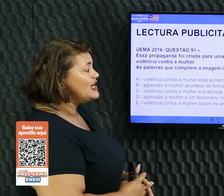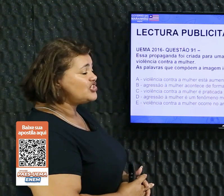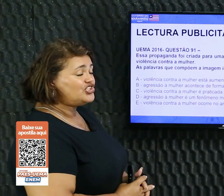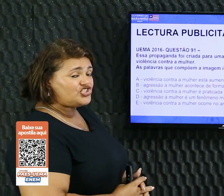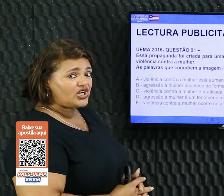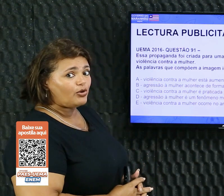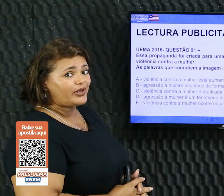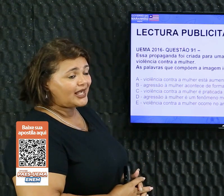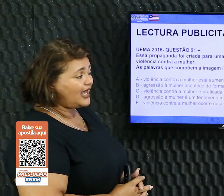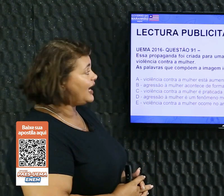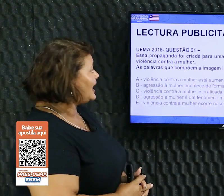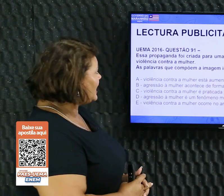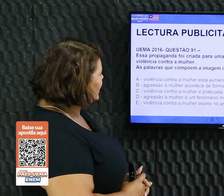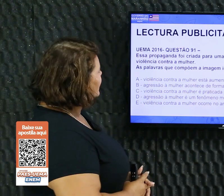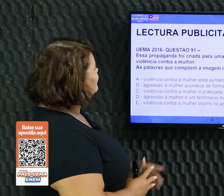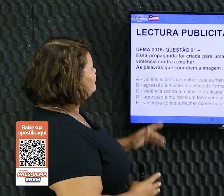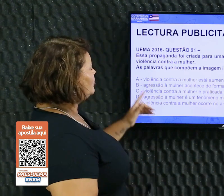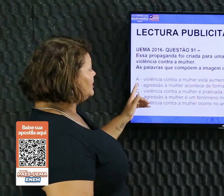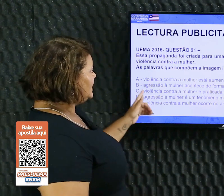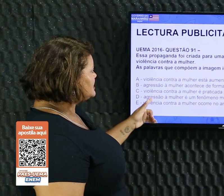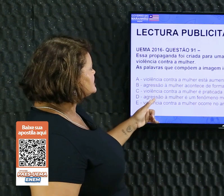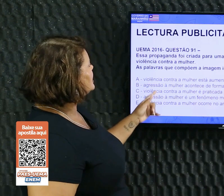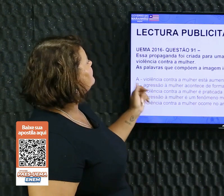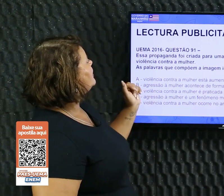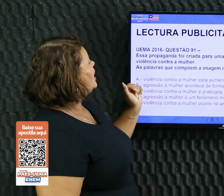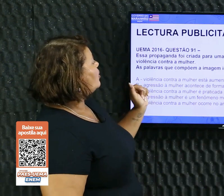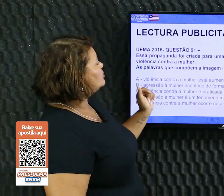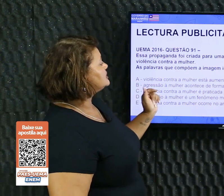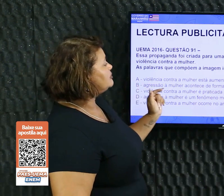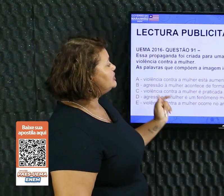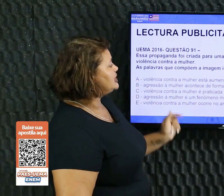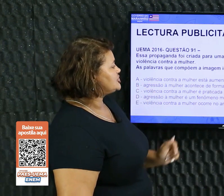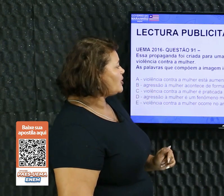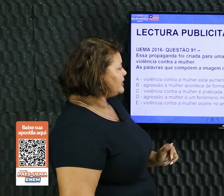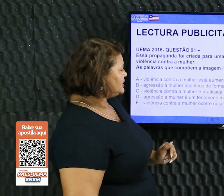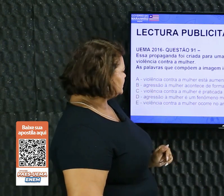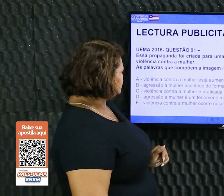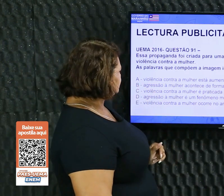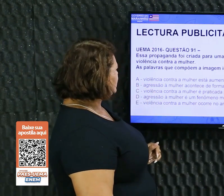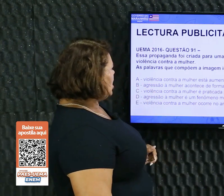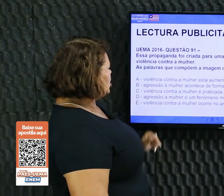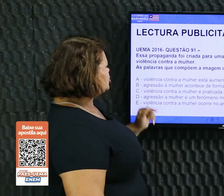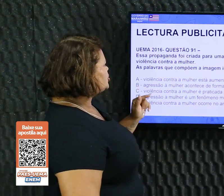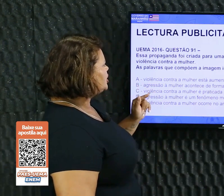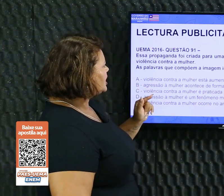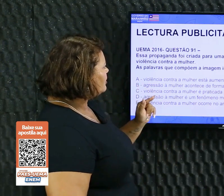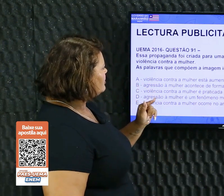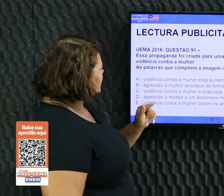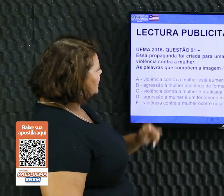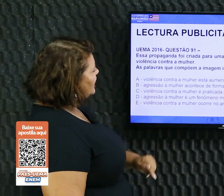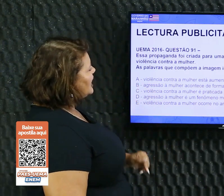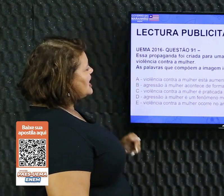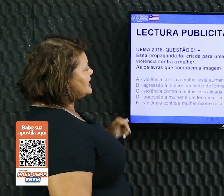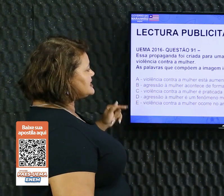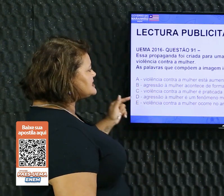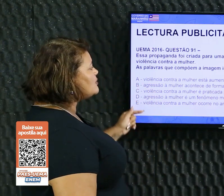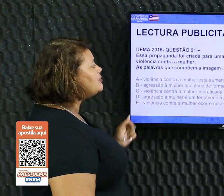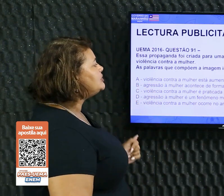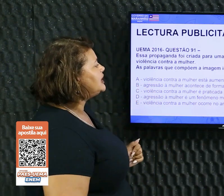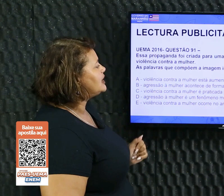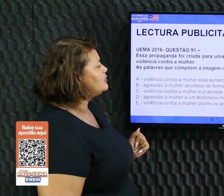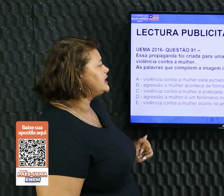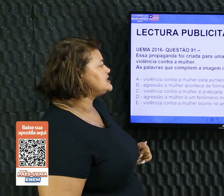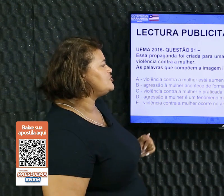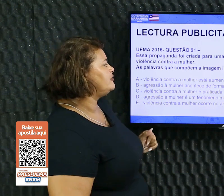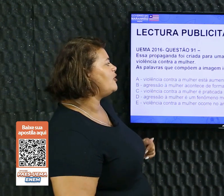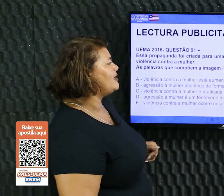a imagem indicam que a violência contra a mulher está aumentando, indicam que a agressão à